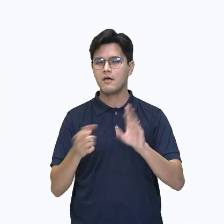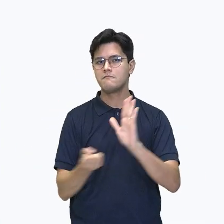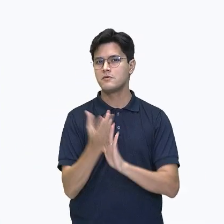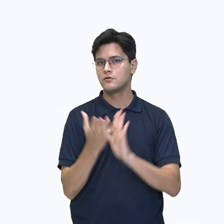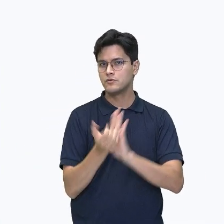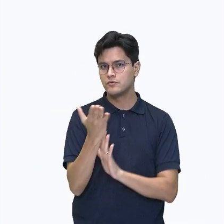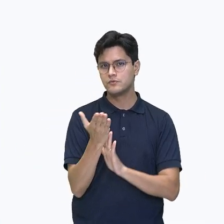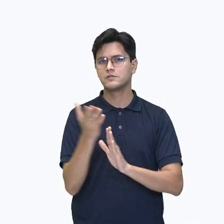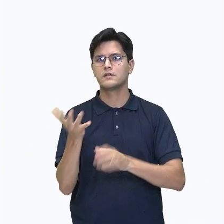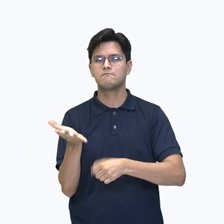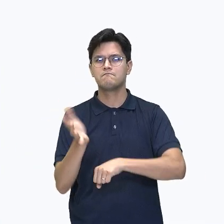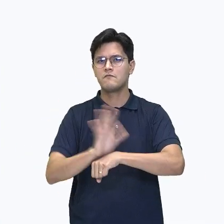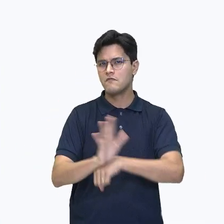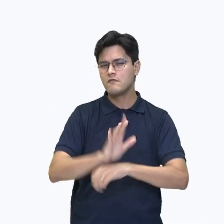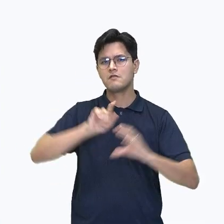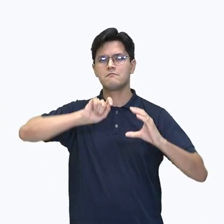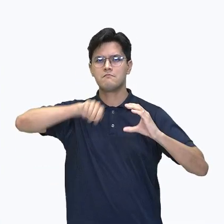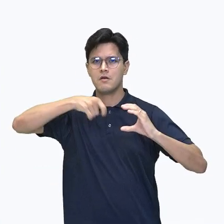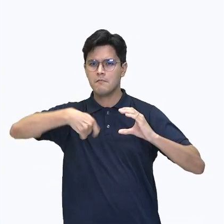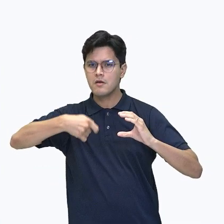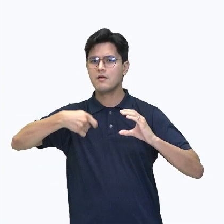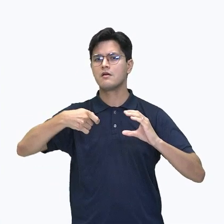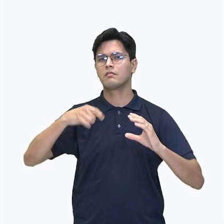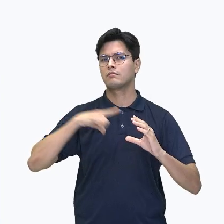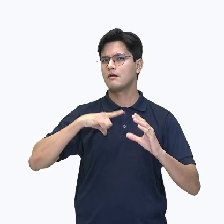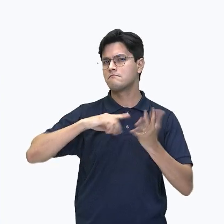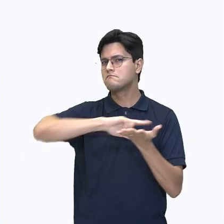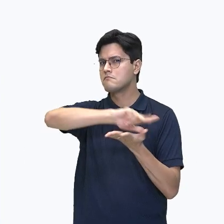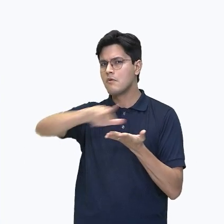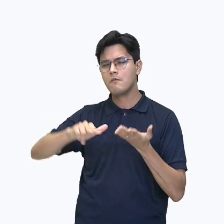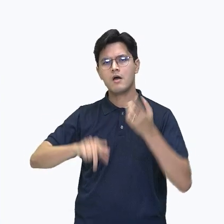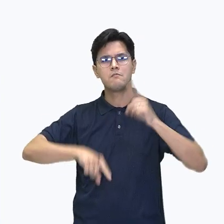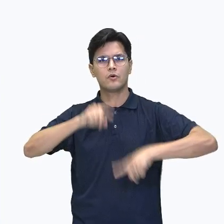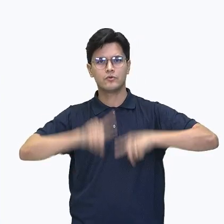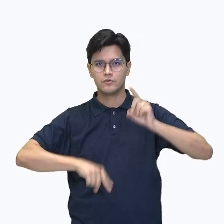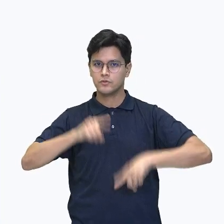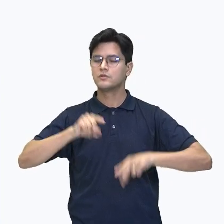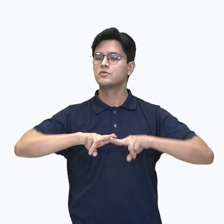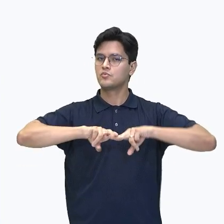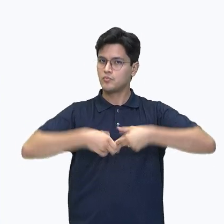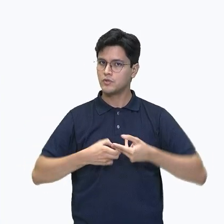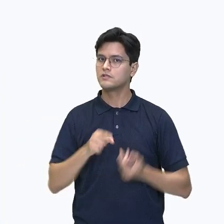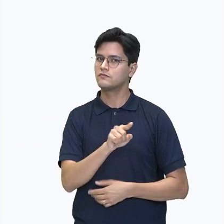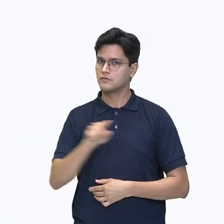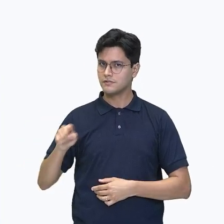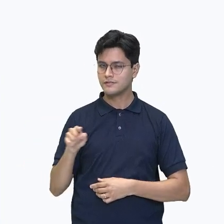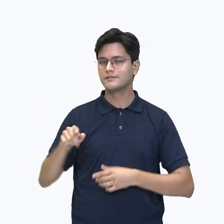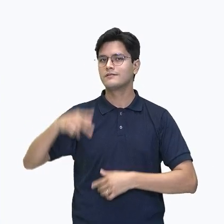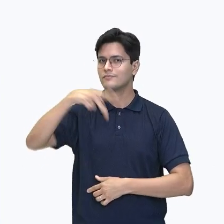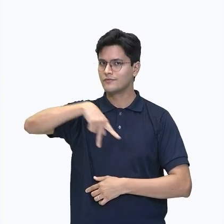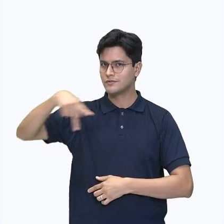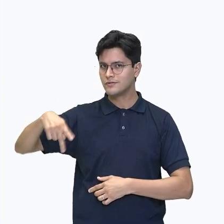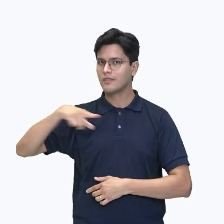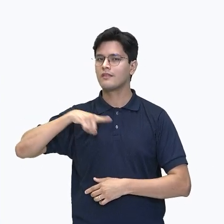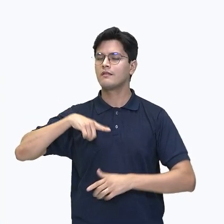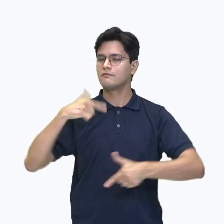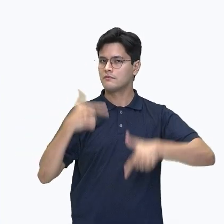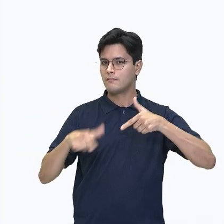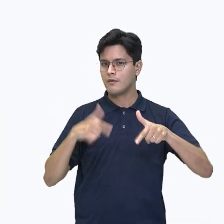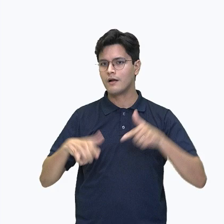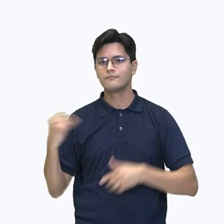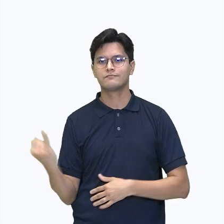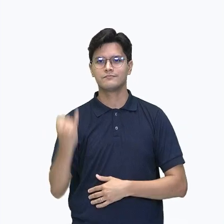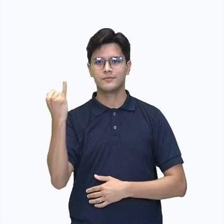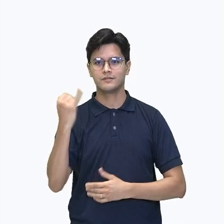relatórios, campanhas, né? Nessa parte aí, professor, o seu trabalho é fundamental, tá bom? O desenvolvimento de autonomia e senso crítico, né? Ou seja,